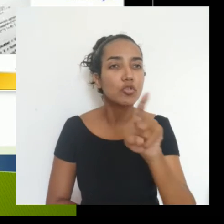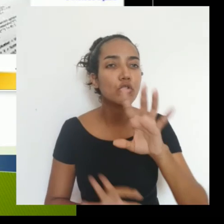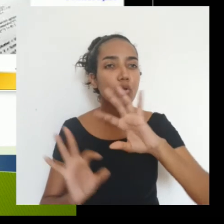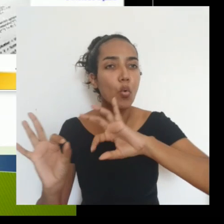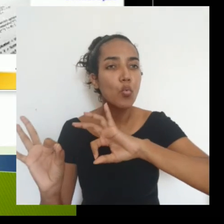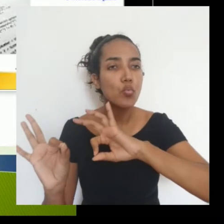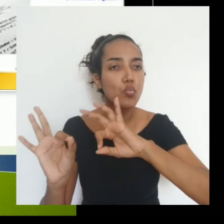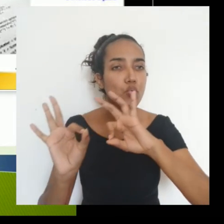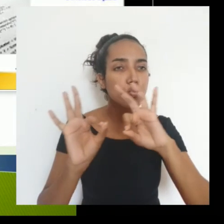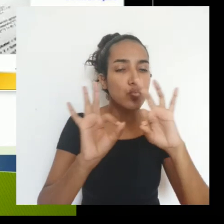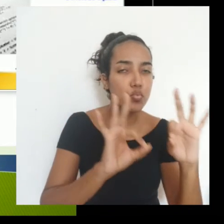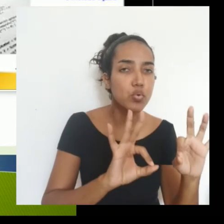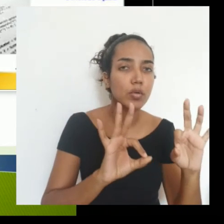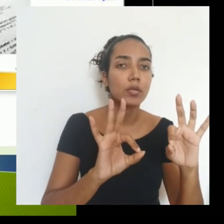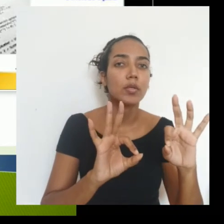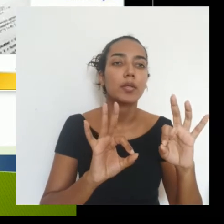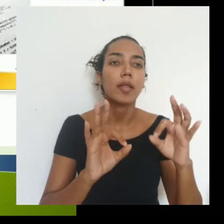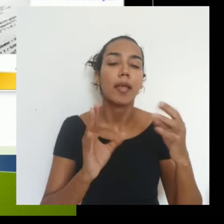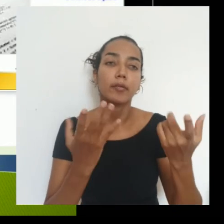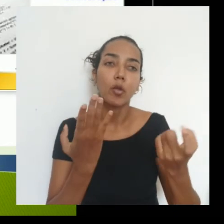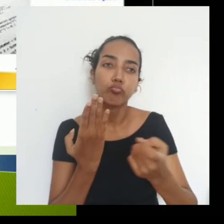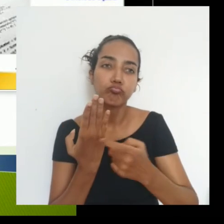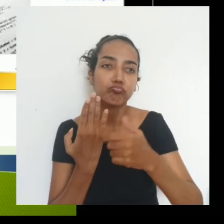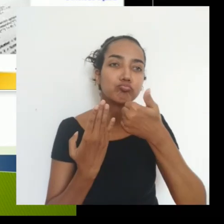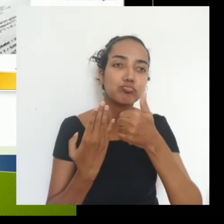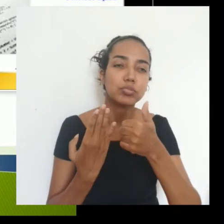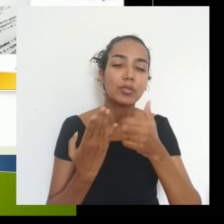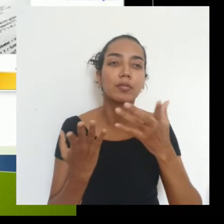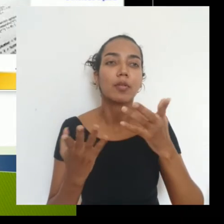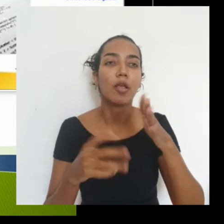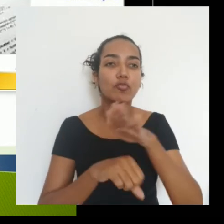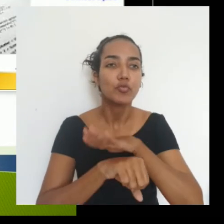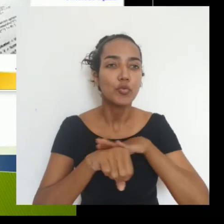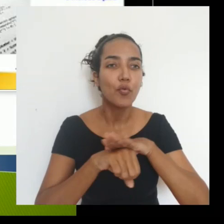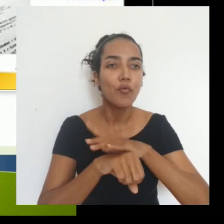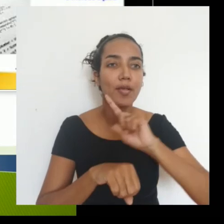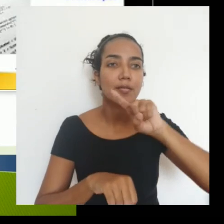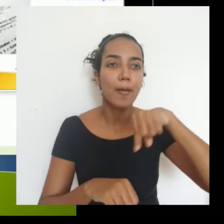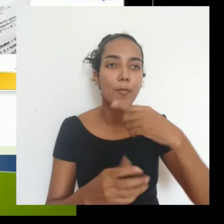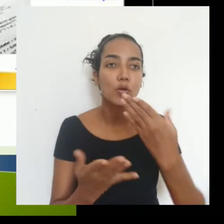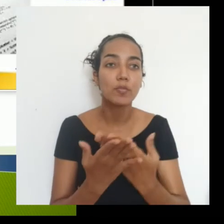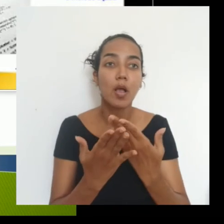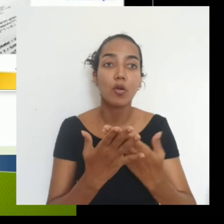vídeo e estão curtindo. A gente se fala. Na próxima aula a gente vai falar sobre o método